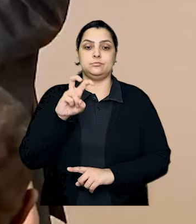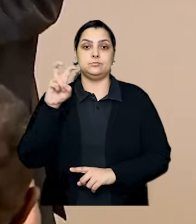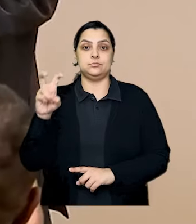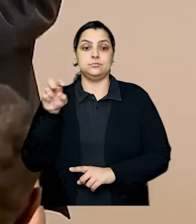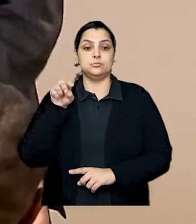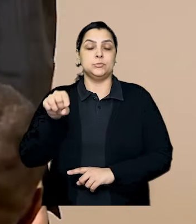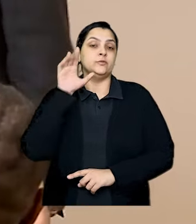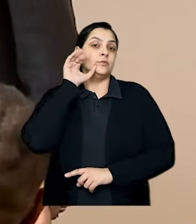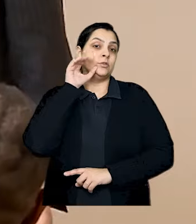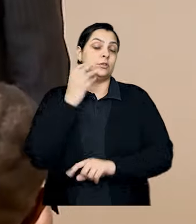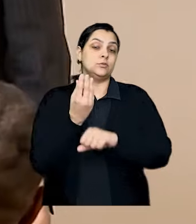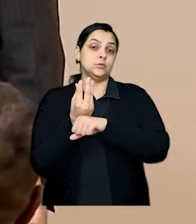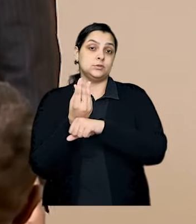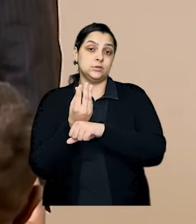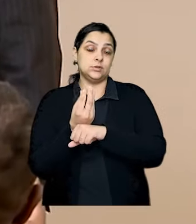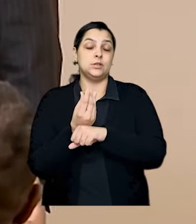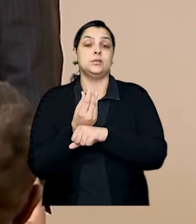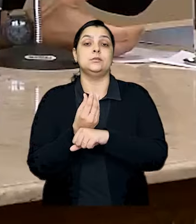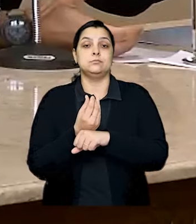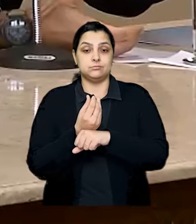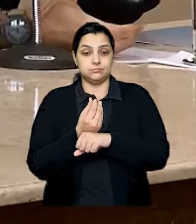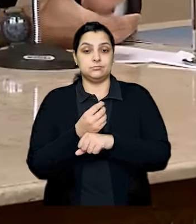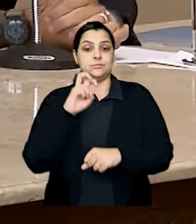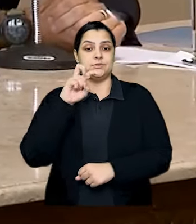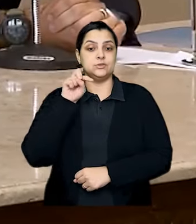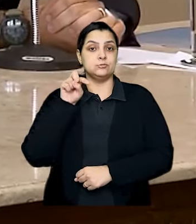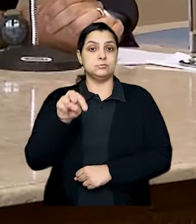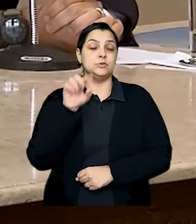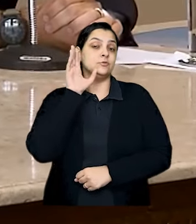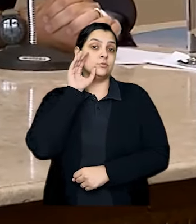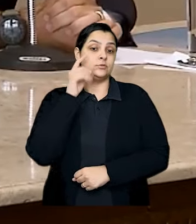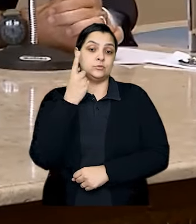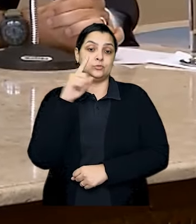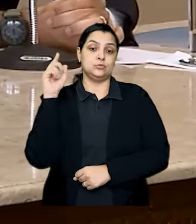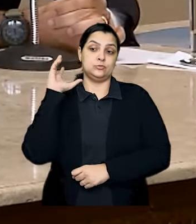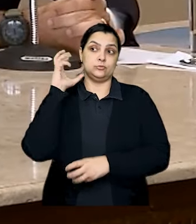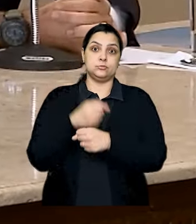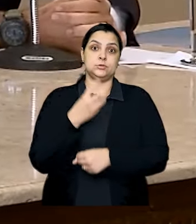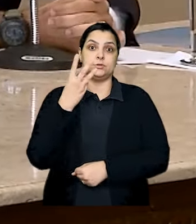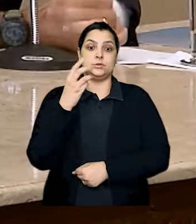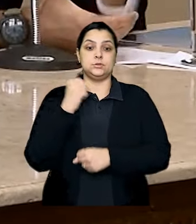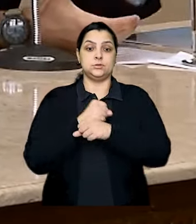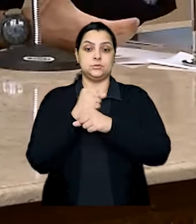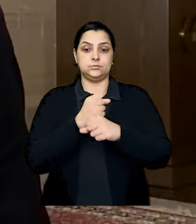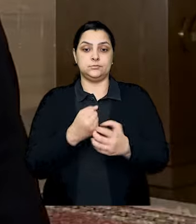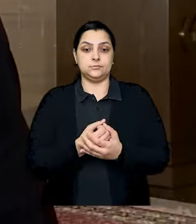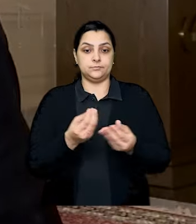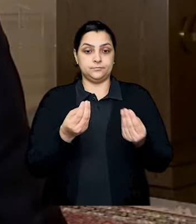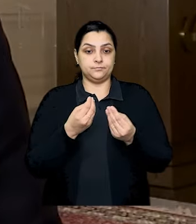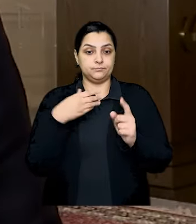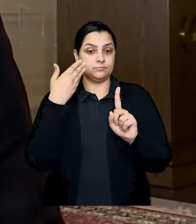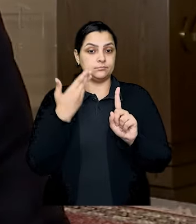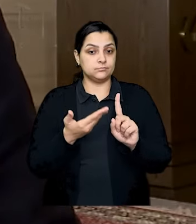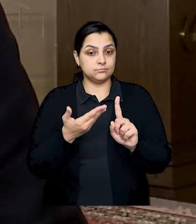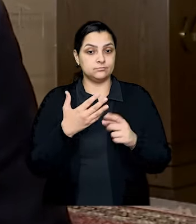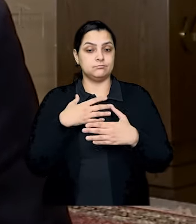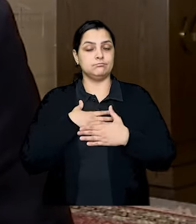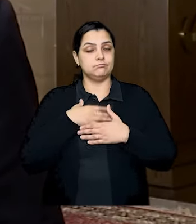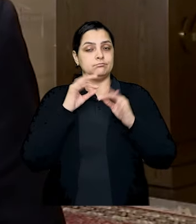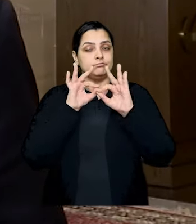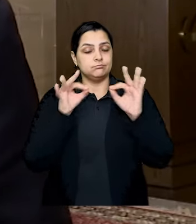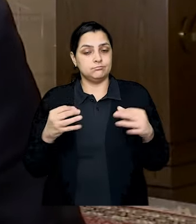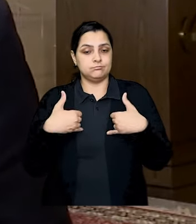os 55.000 funcionários do Santander que somou mais de 5.000 empregados nos últimos 3 anos eu tô recebendo essa homenagem